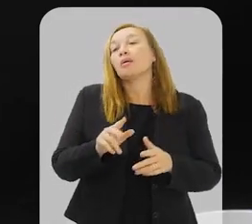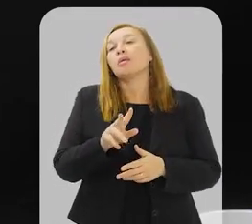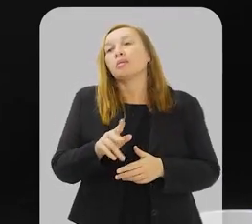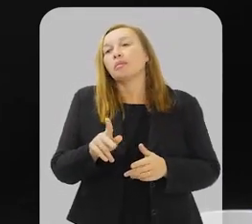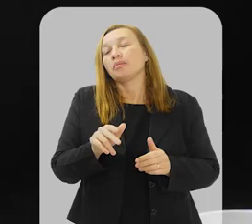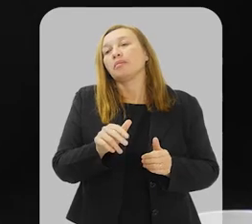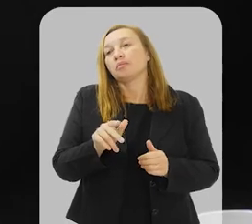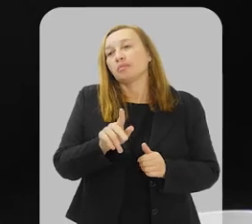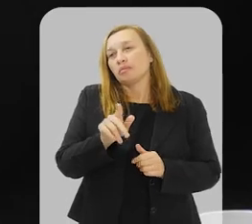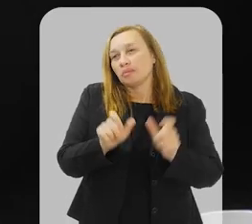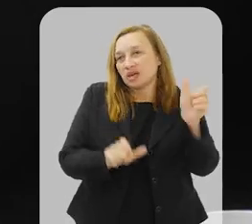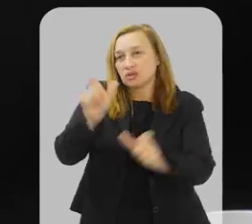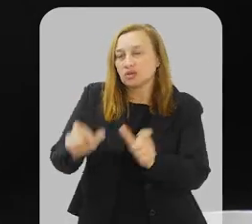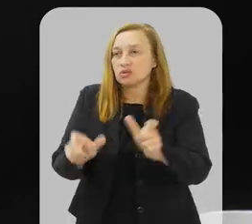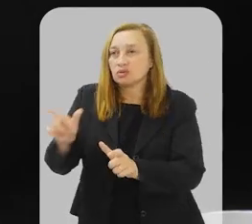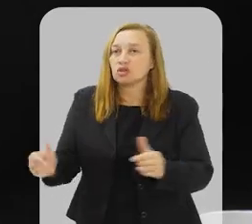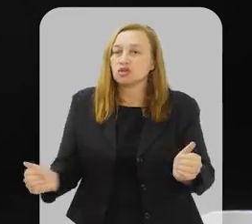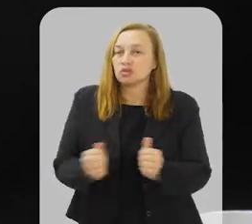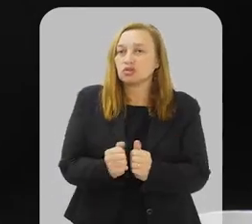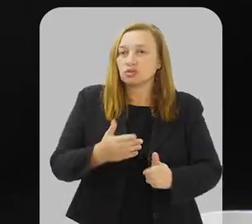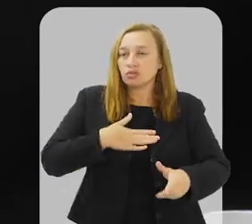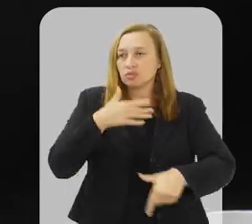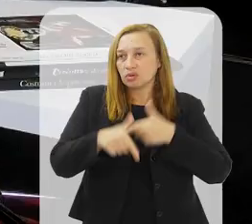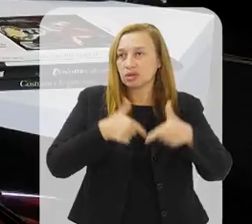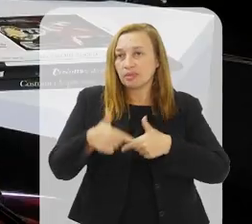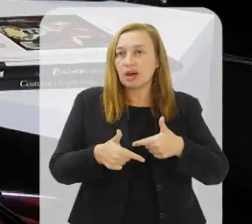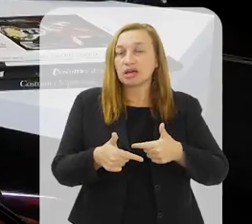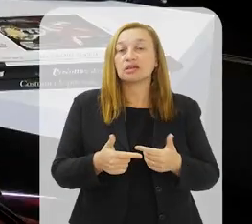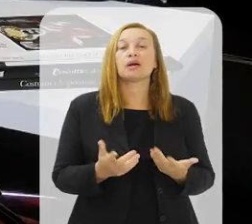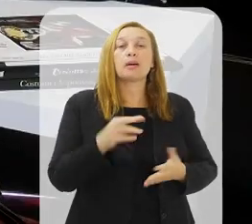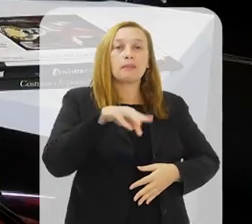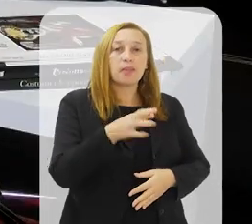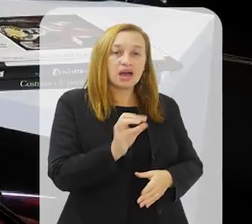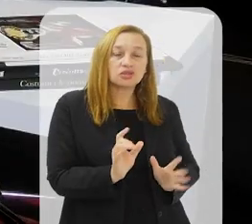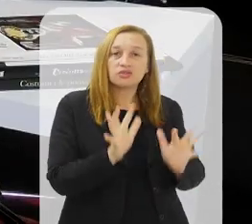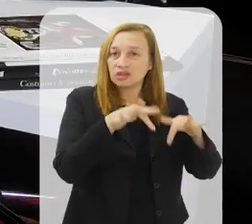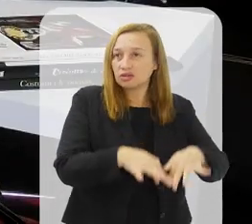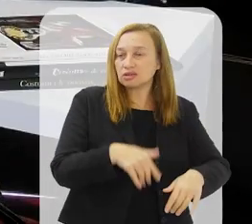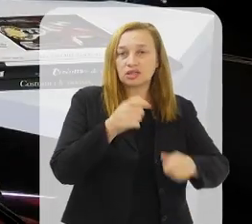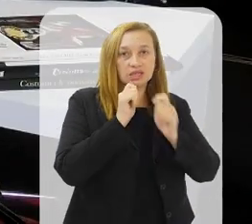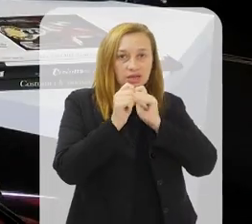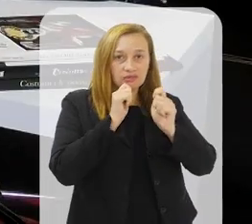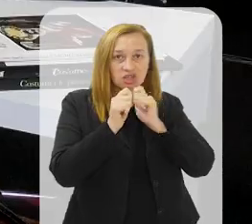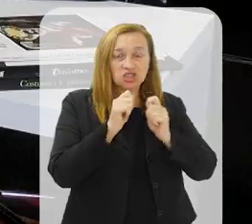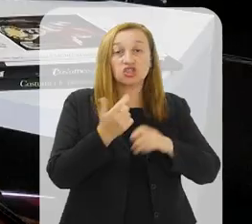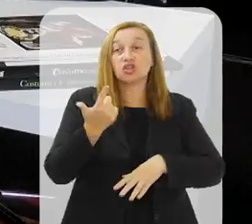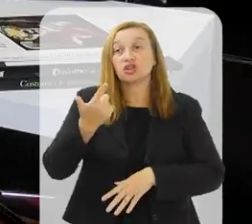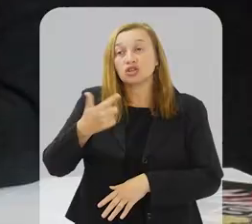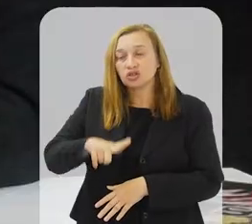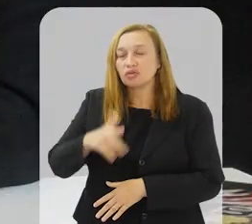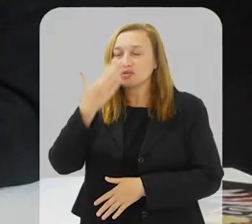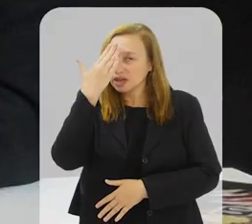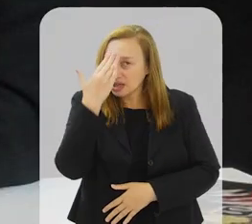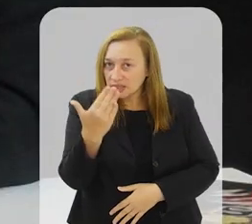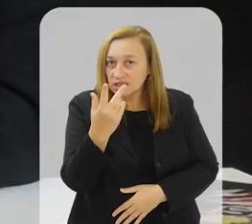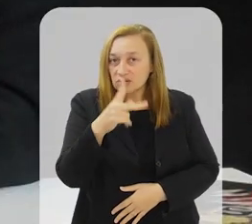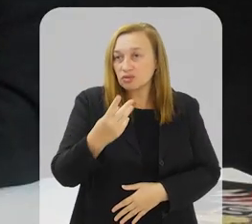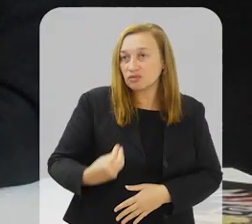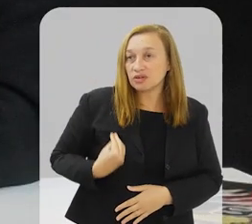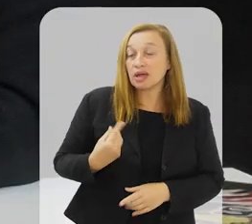pessoas com nome à frente do meu trabalho que maravilha Marcio a gente tá seguindo pro finalzinho da nossa entrevista eu mais uma